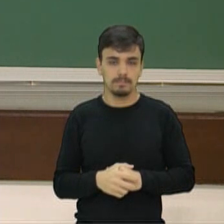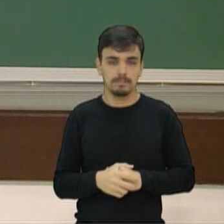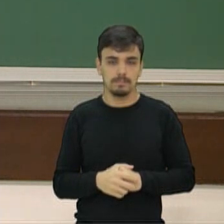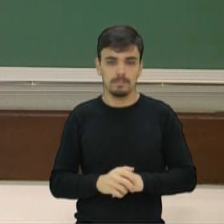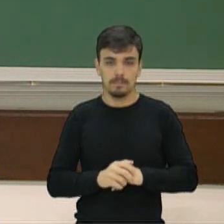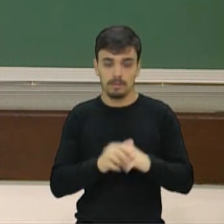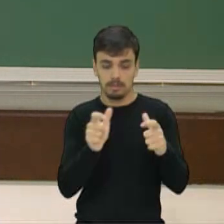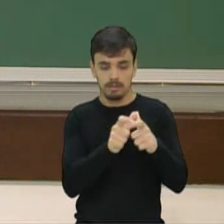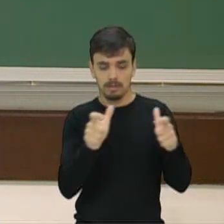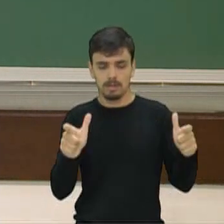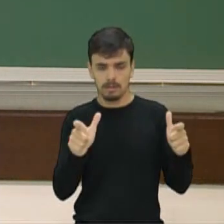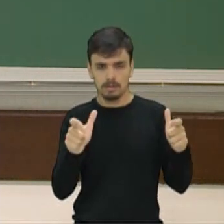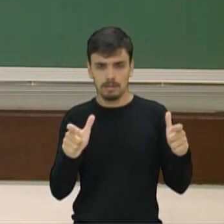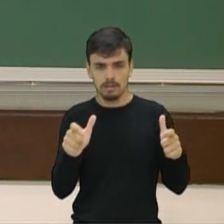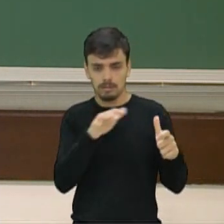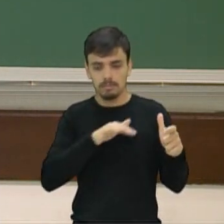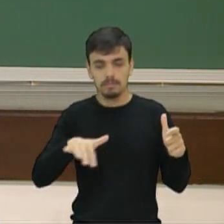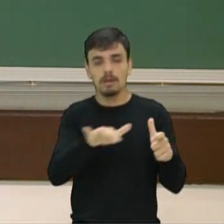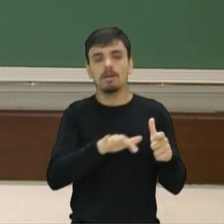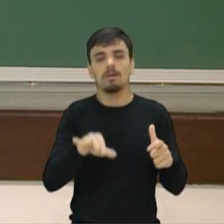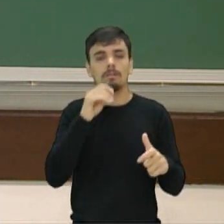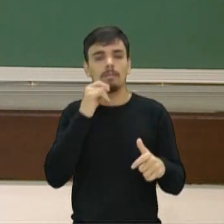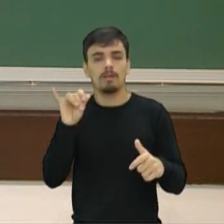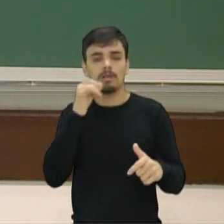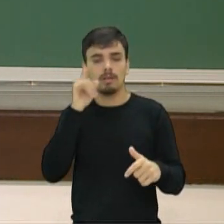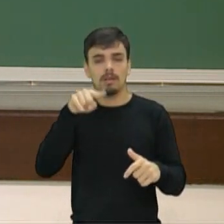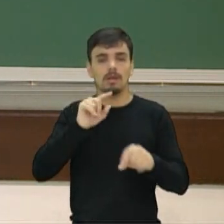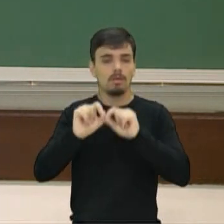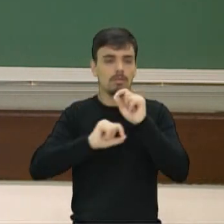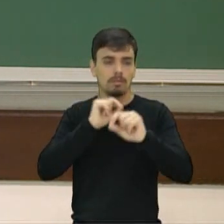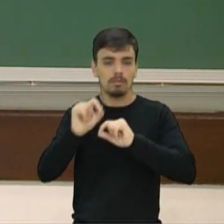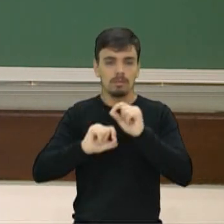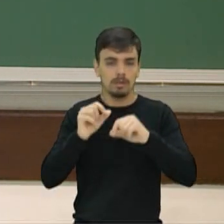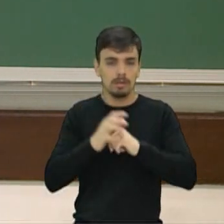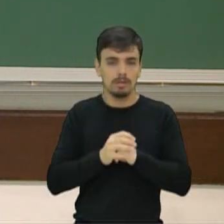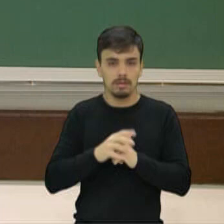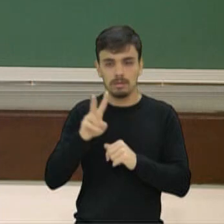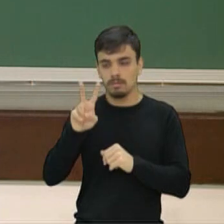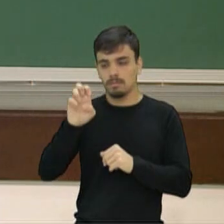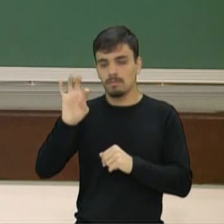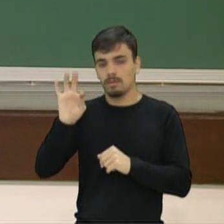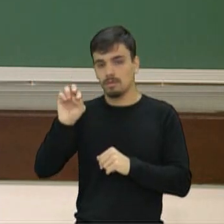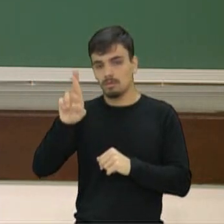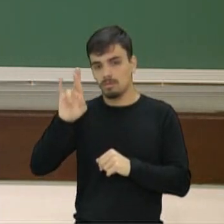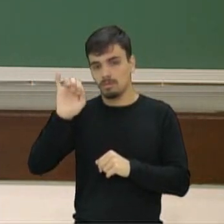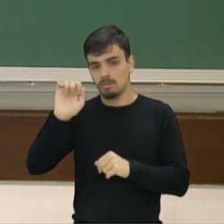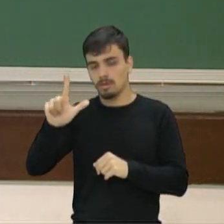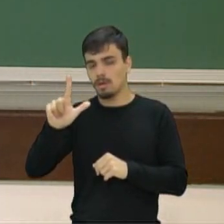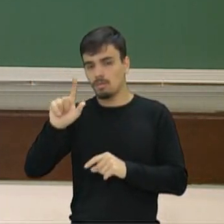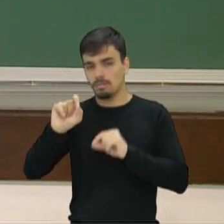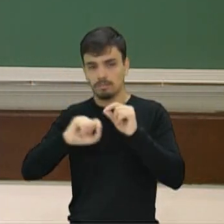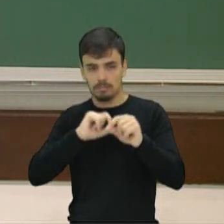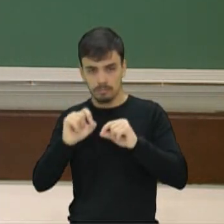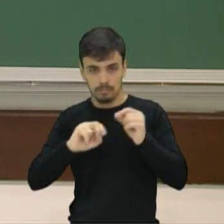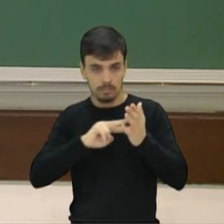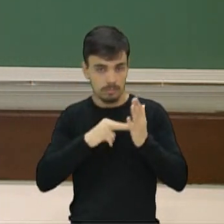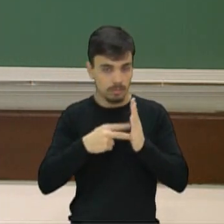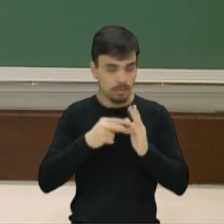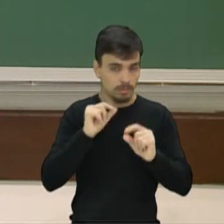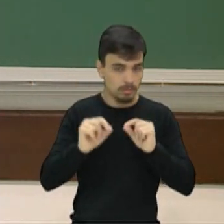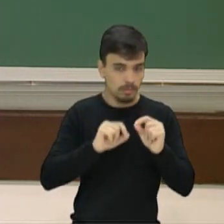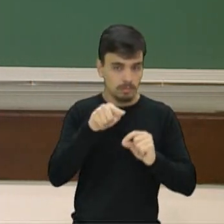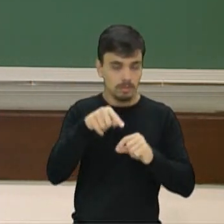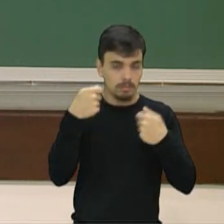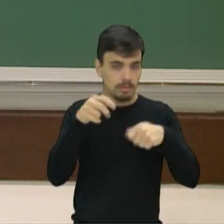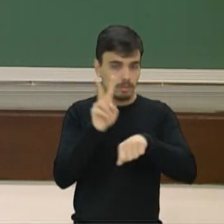a grandeza campo elétrico, ela é um vetor. Ela é vetorial. Quando uma grandeza é vetor, pessoal, você